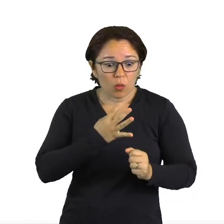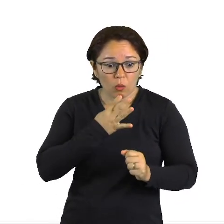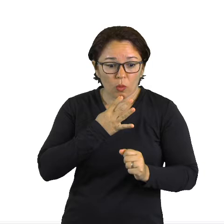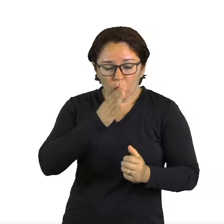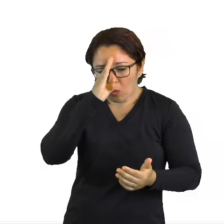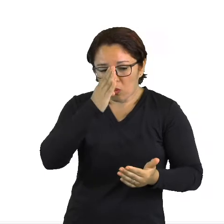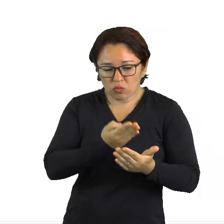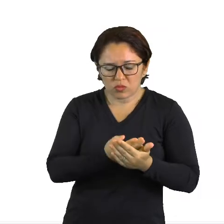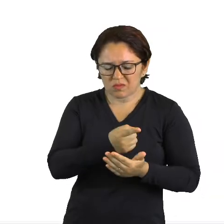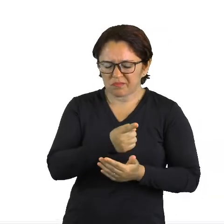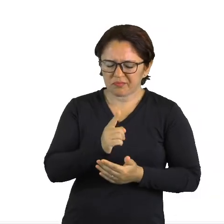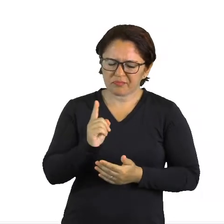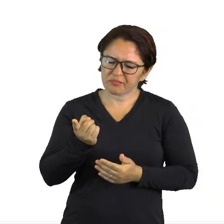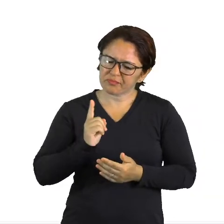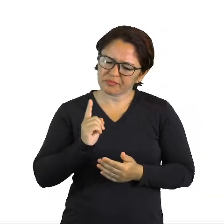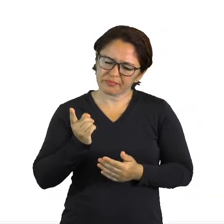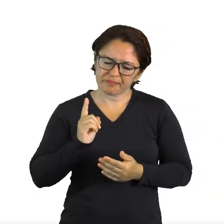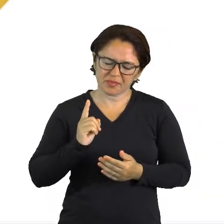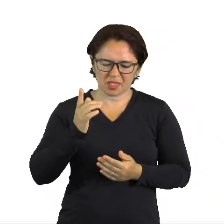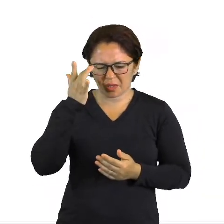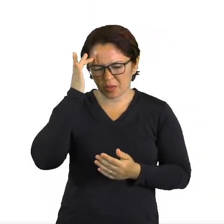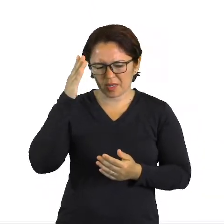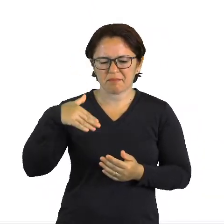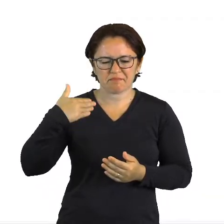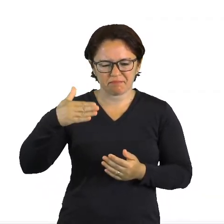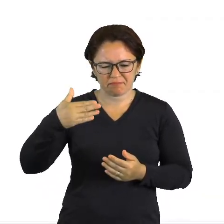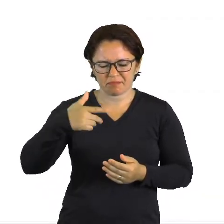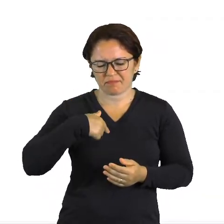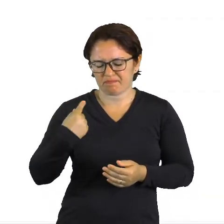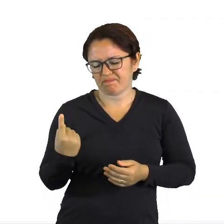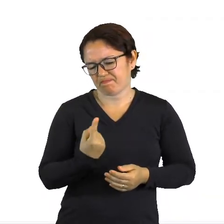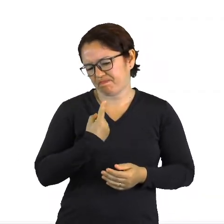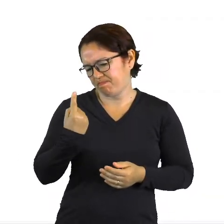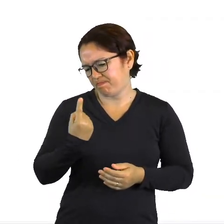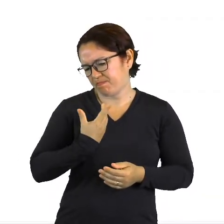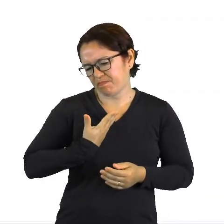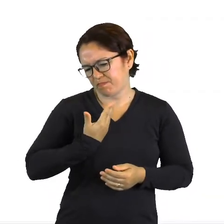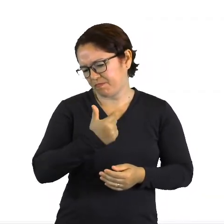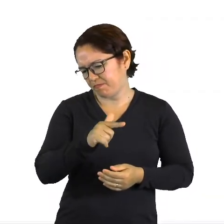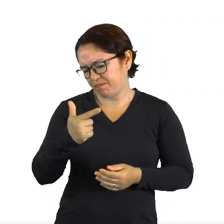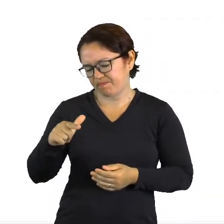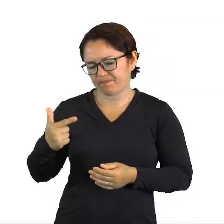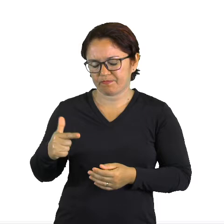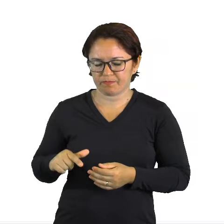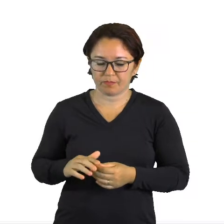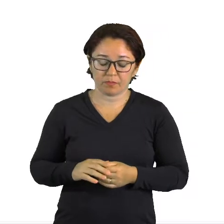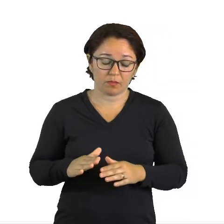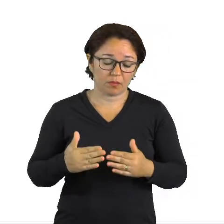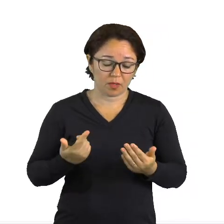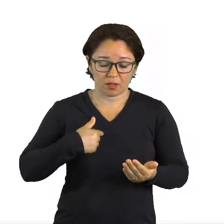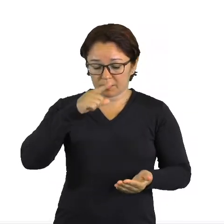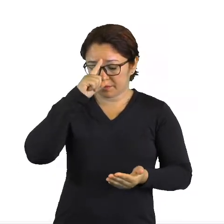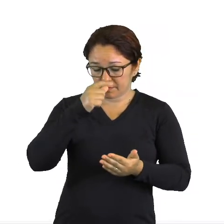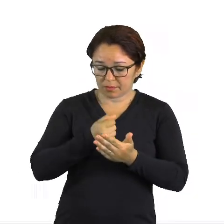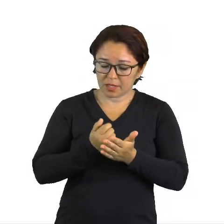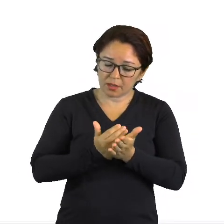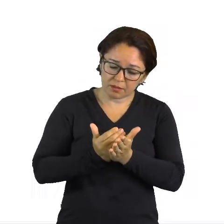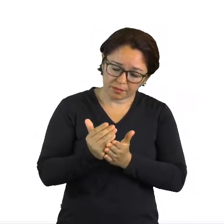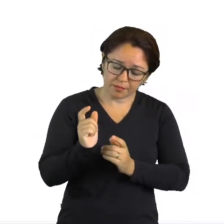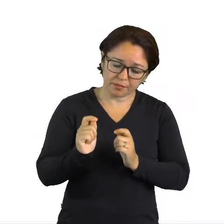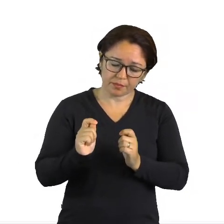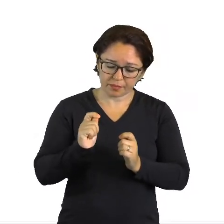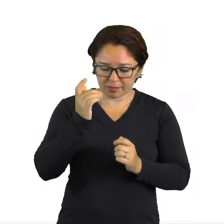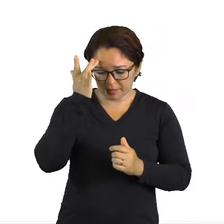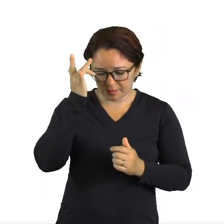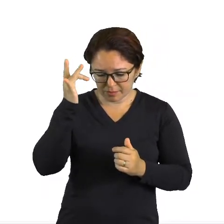devem mudar, o que é uma pena. Foi por isso que comecei o diário, para